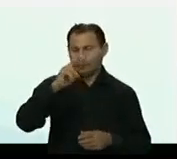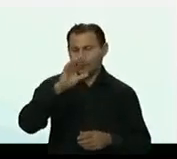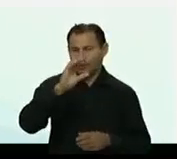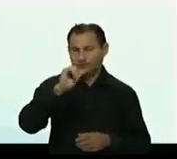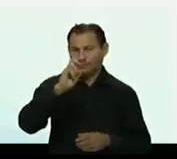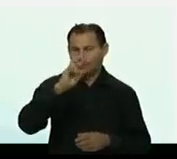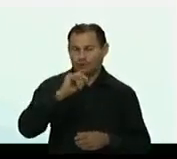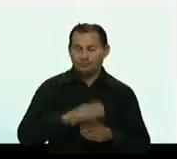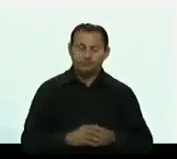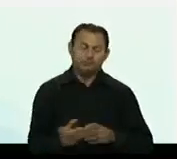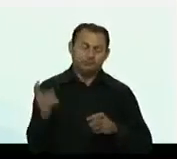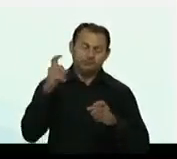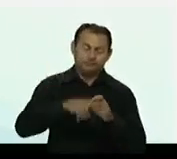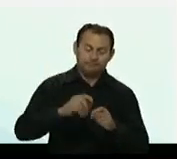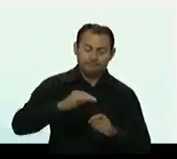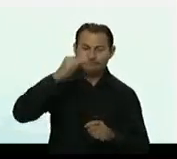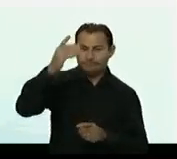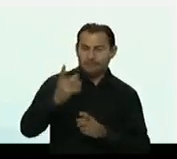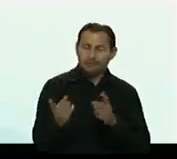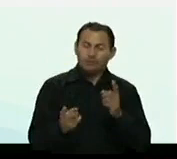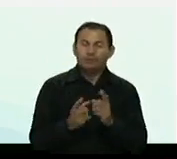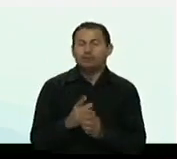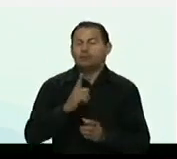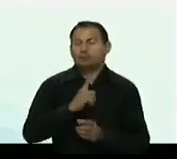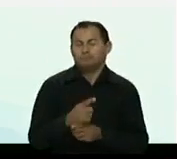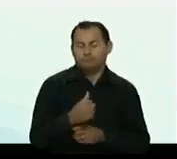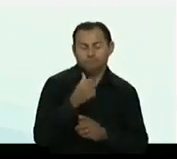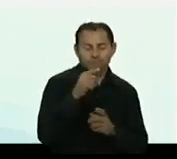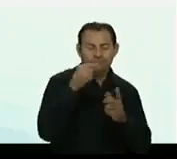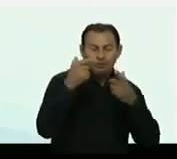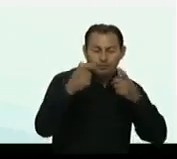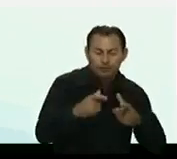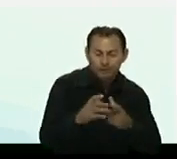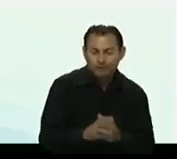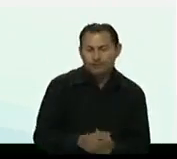voltada para cima e encontraremos um ponto de